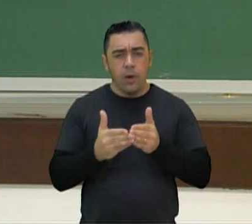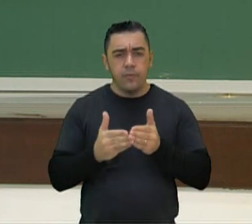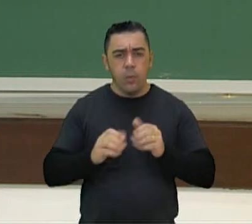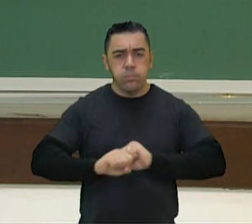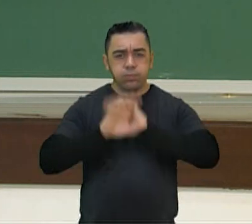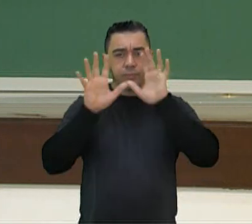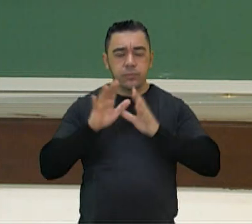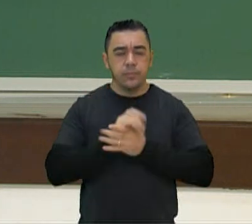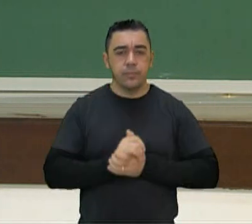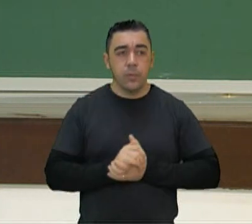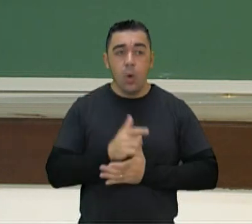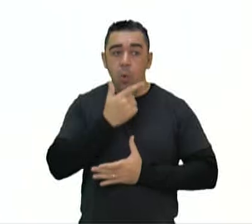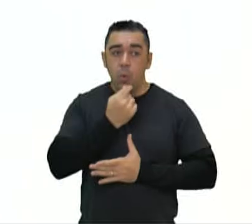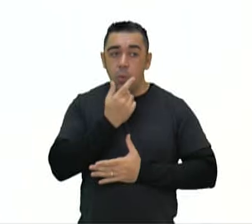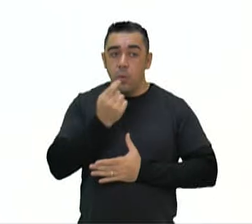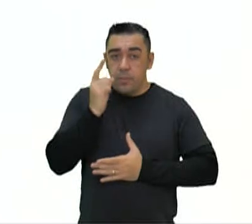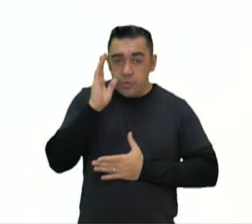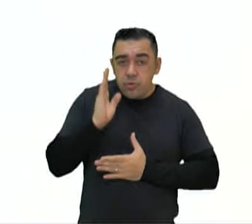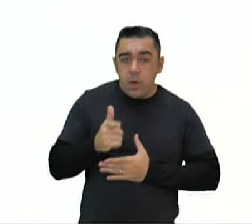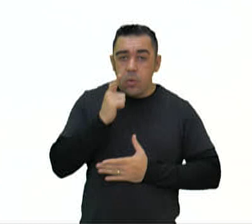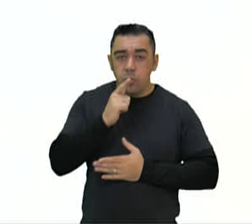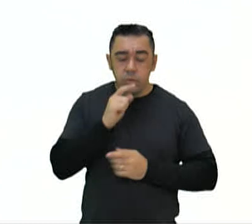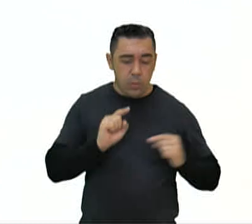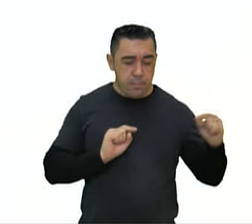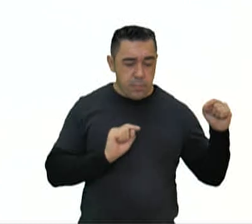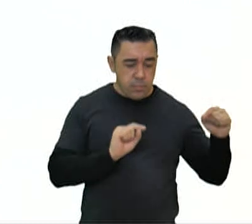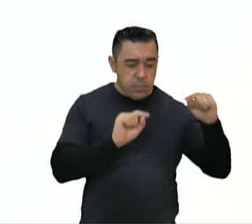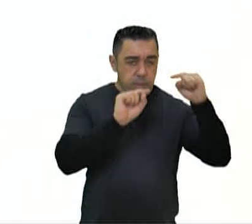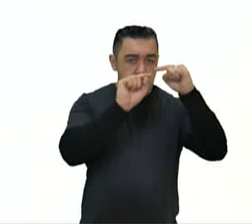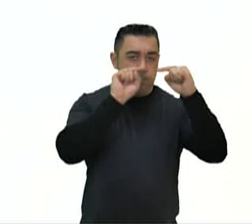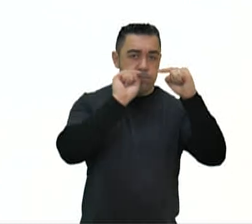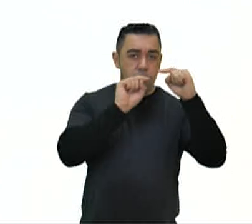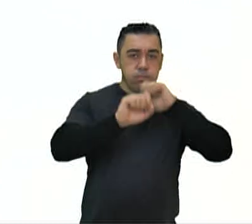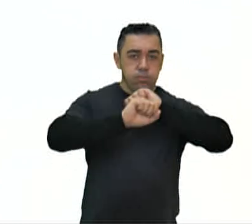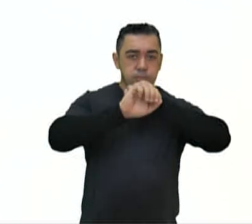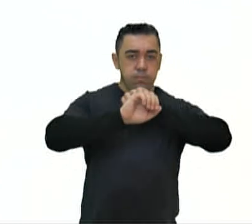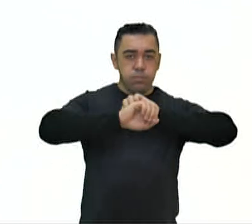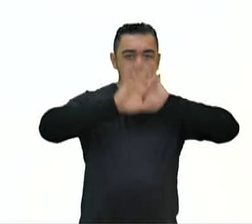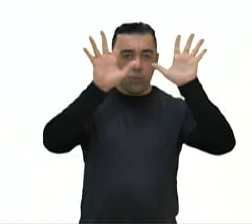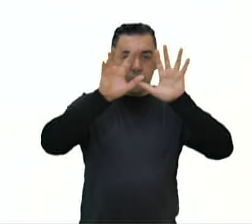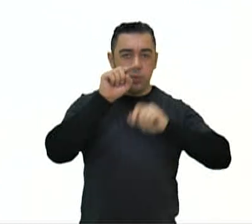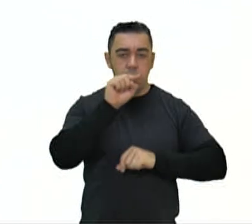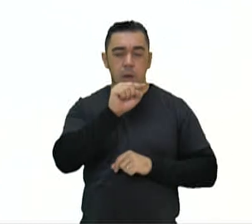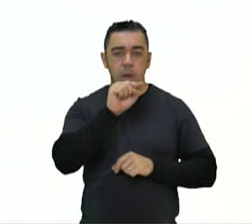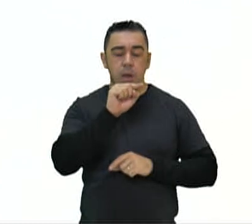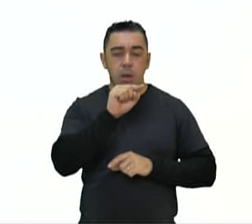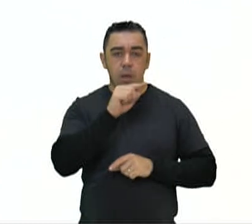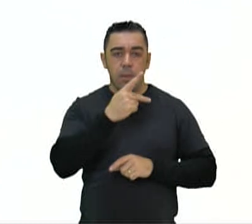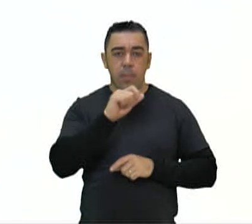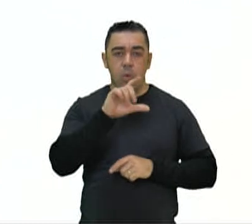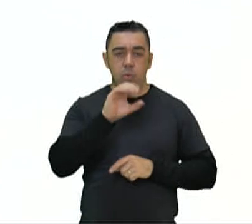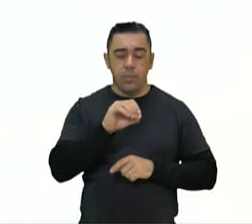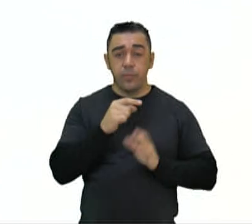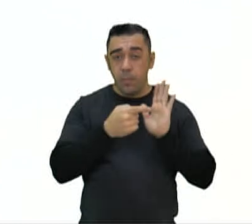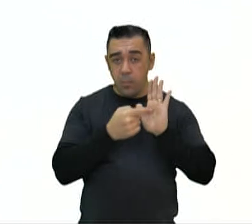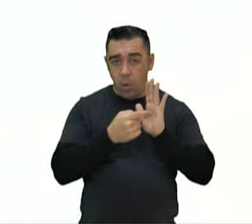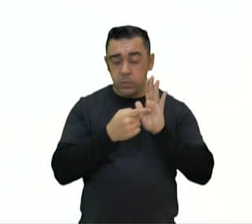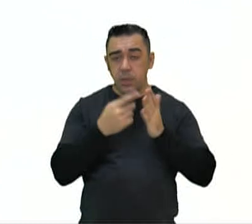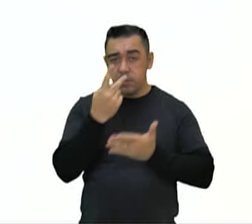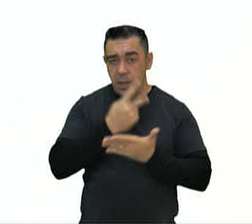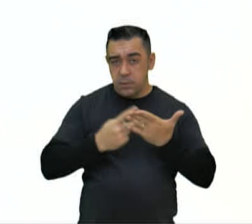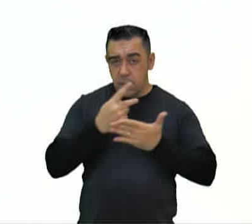Miguel já acertou uma parte do submarino de Paulo. Veja aqui, ó. Como mostra na figura